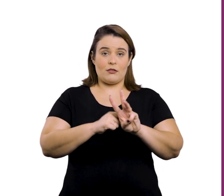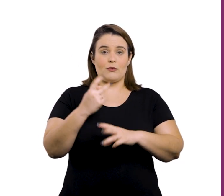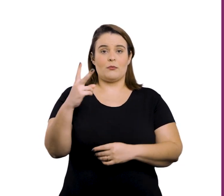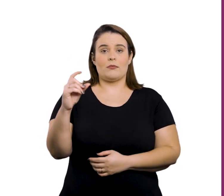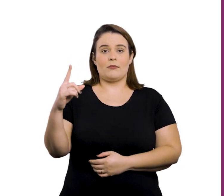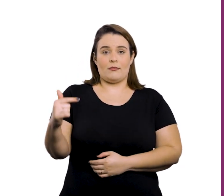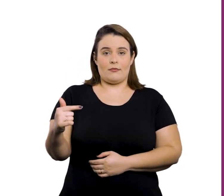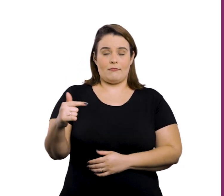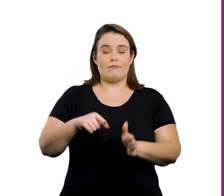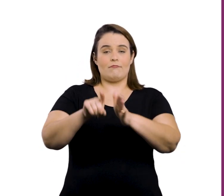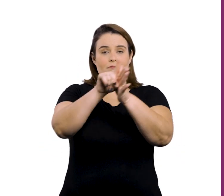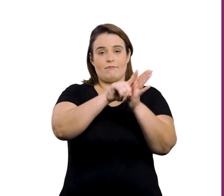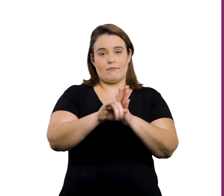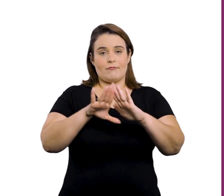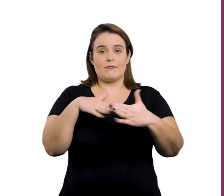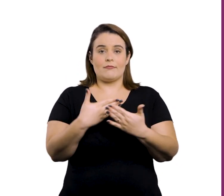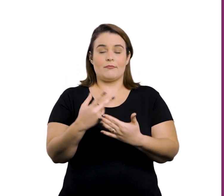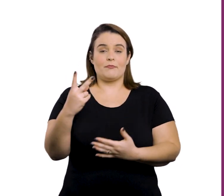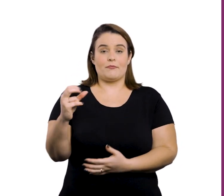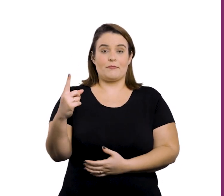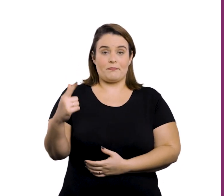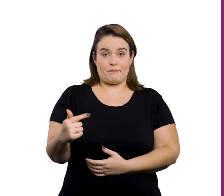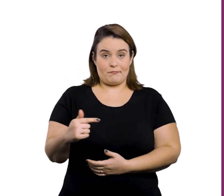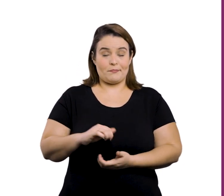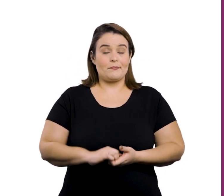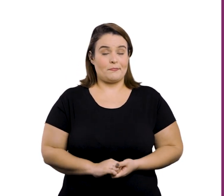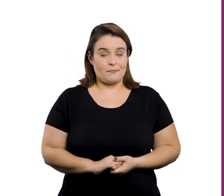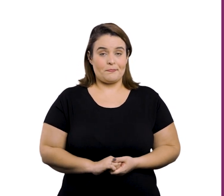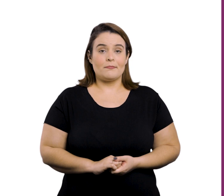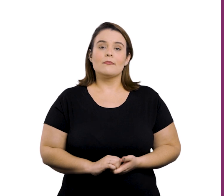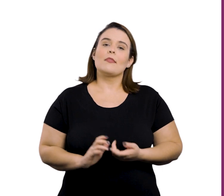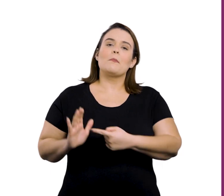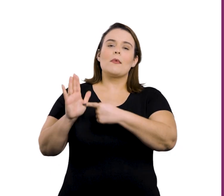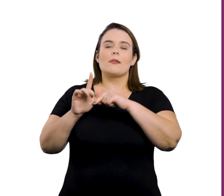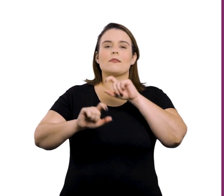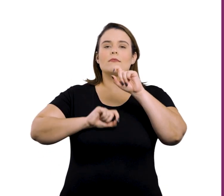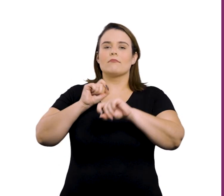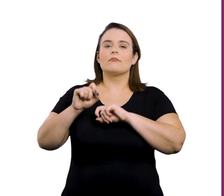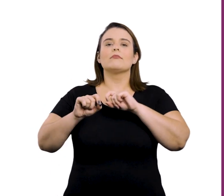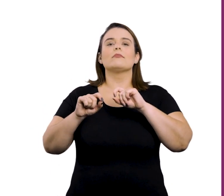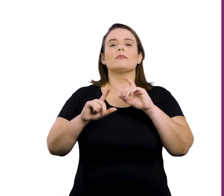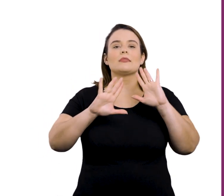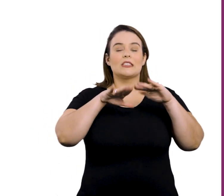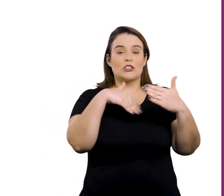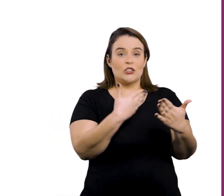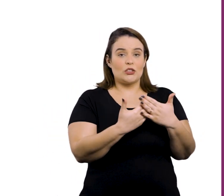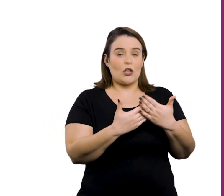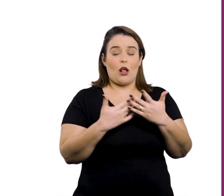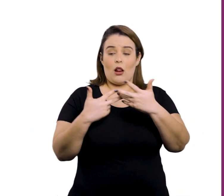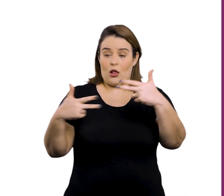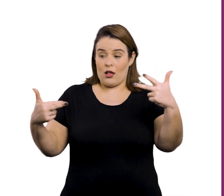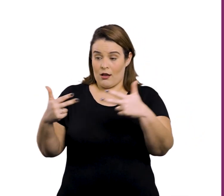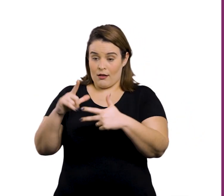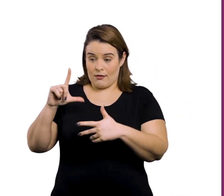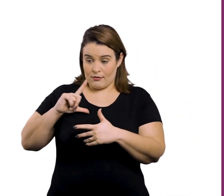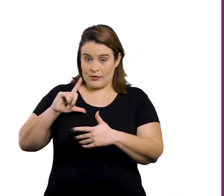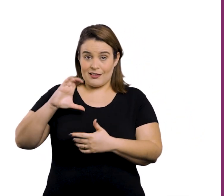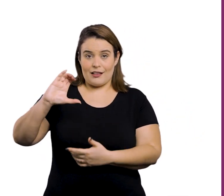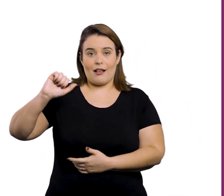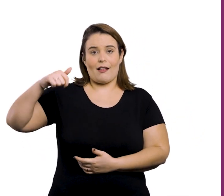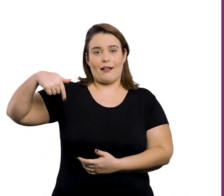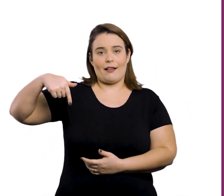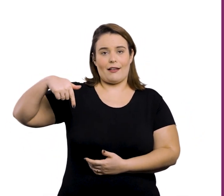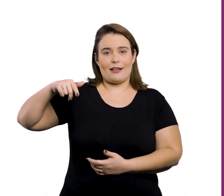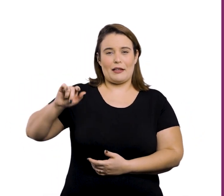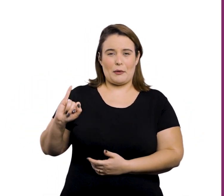Censo Escolar 2017. Isso tudo mostra a distância de muitas escolas em relação aos insumos previstos